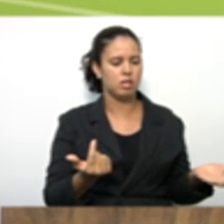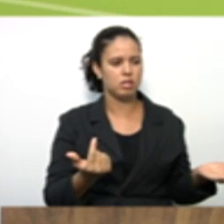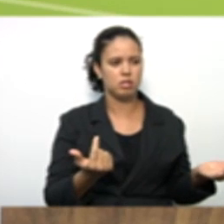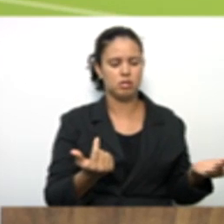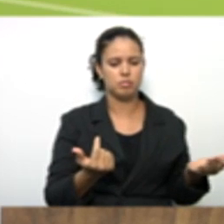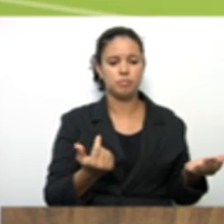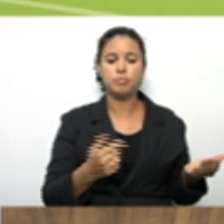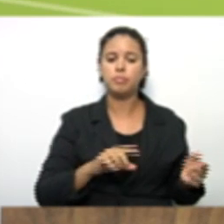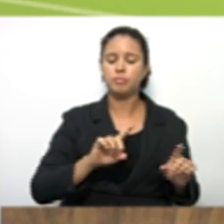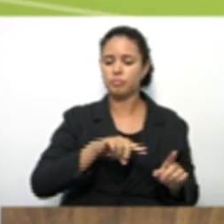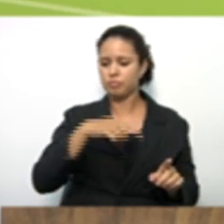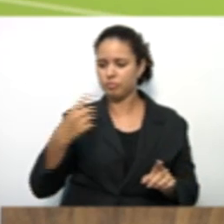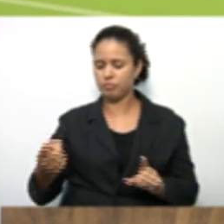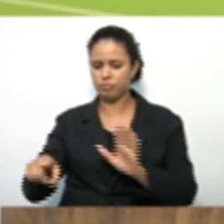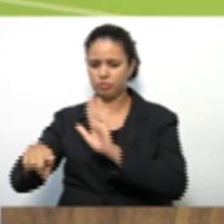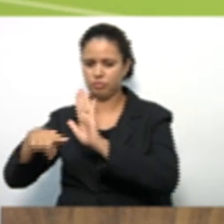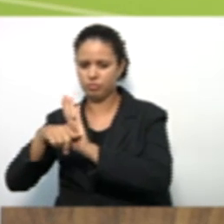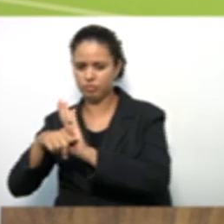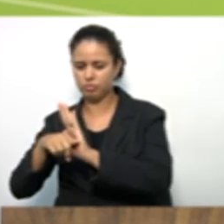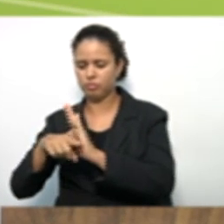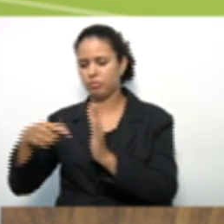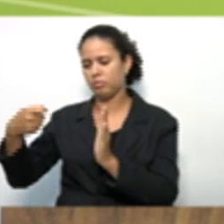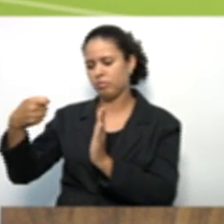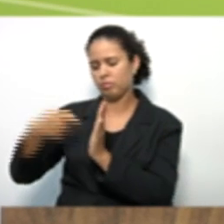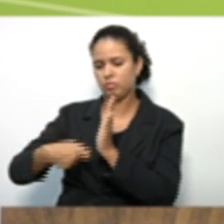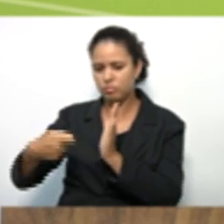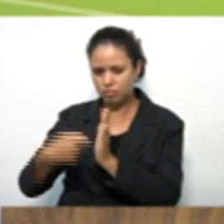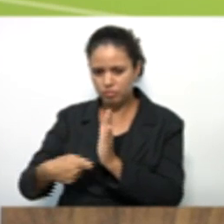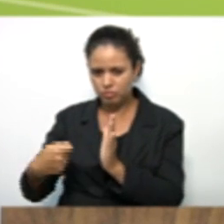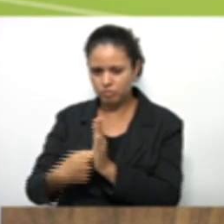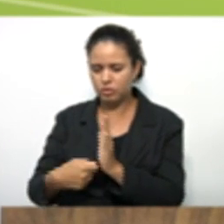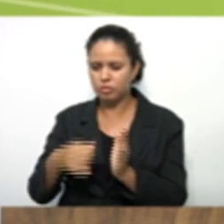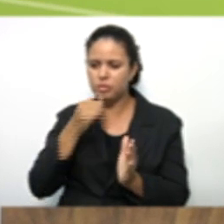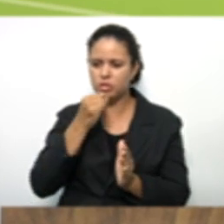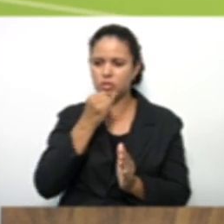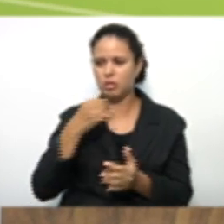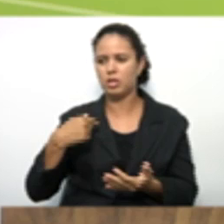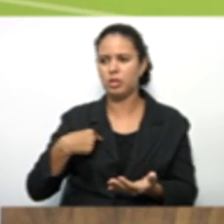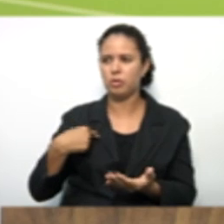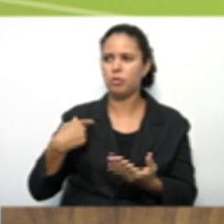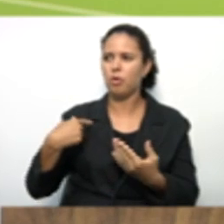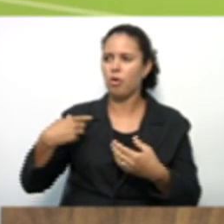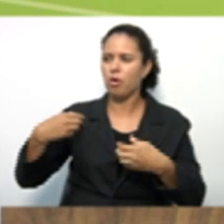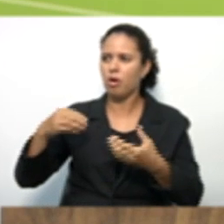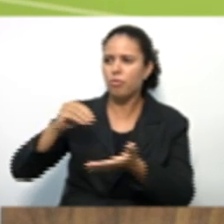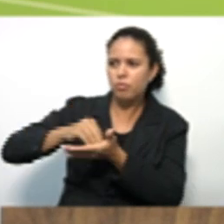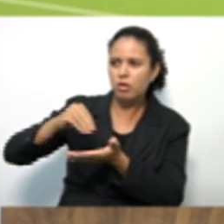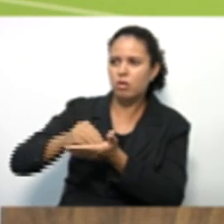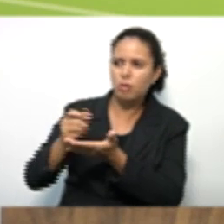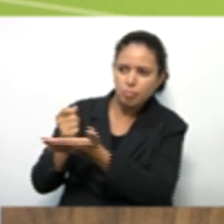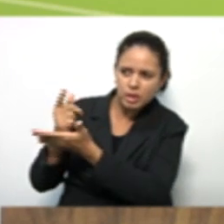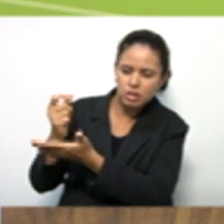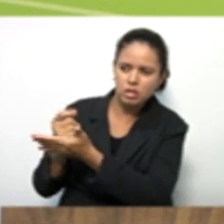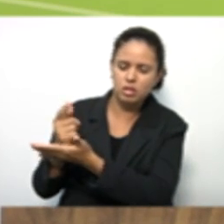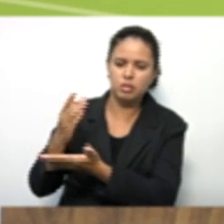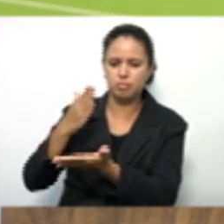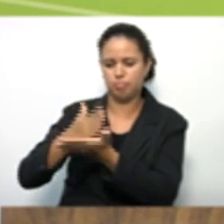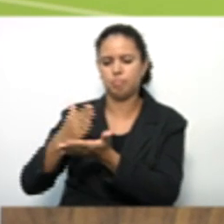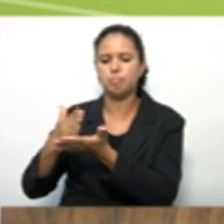a obrigação, que é a parte negativa, obrigação, portanto, é o dinheiro que você deve a alguém. Né,